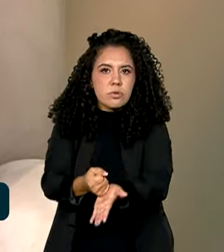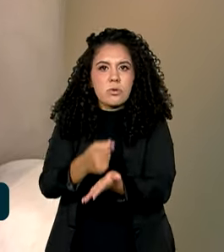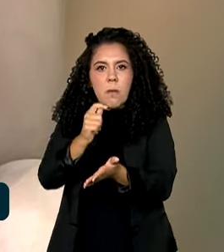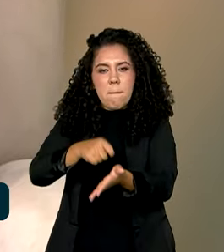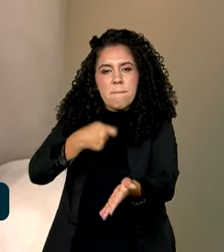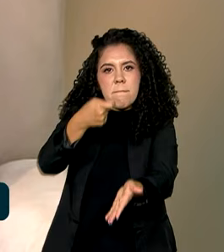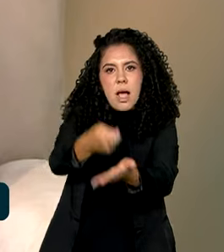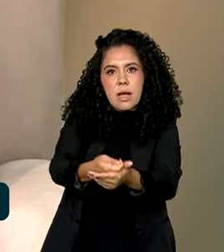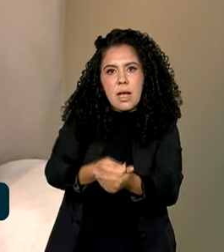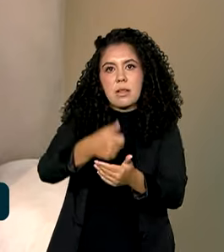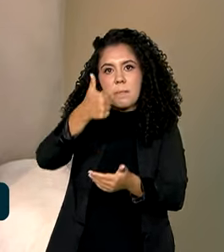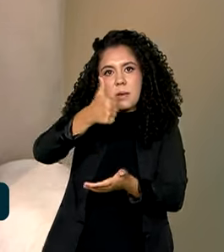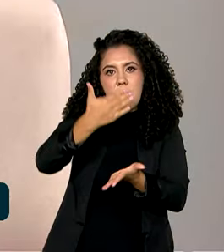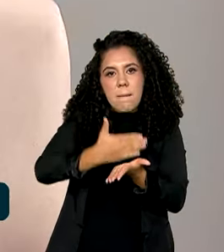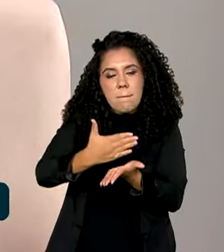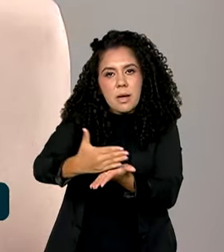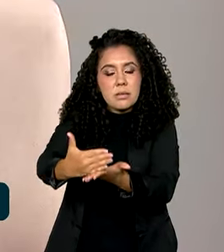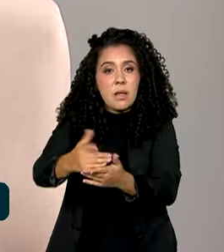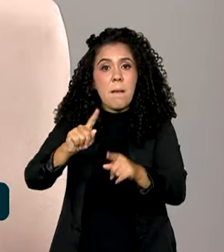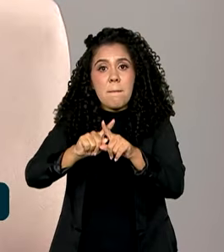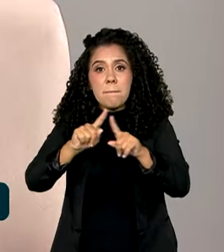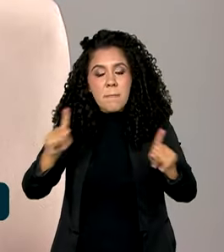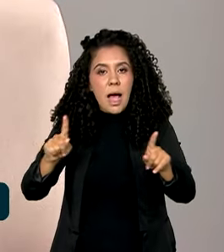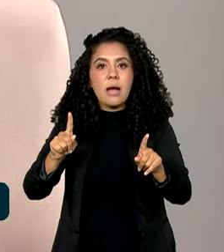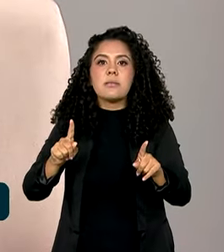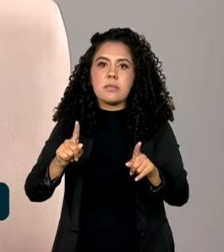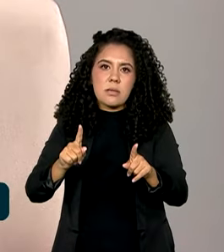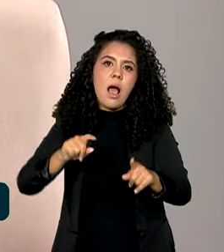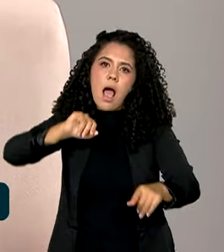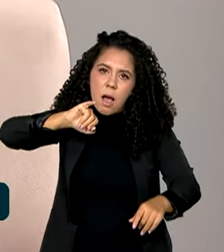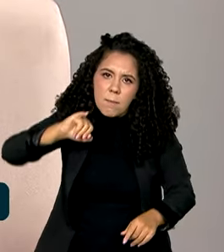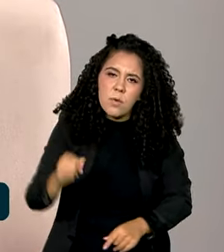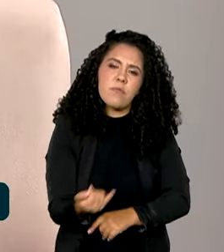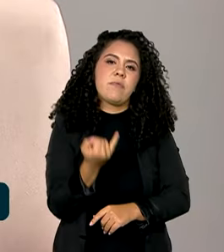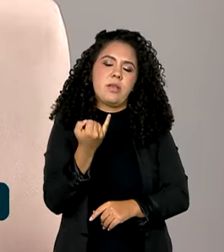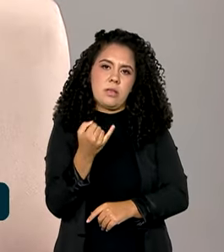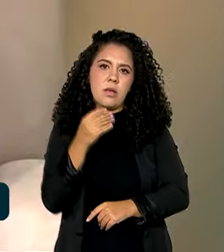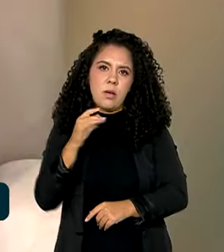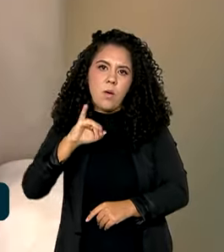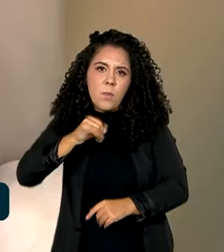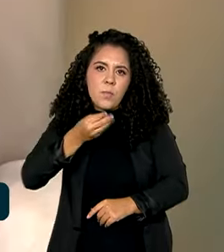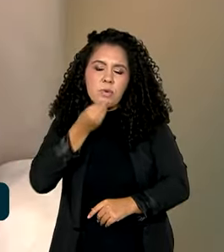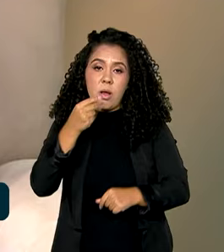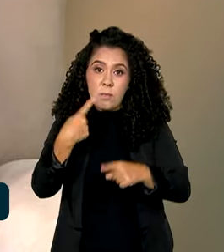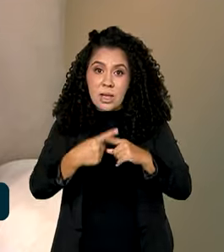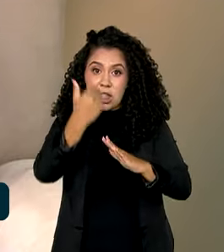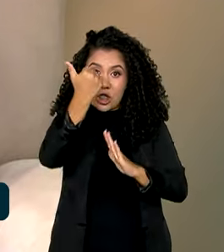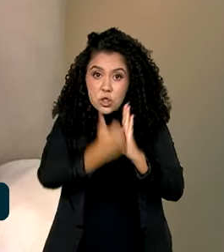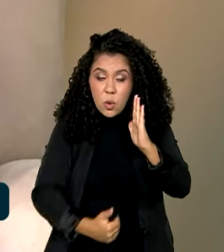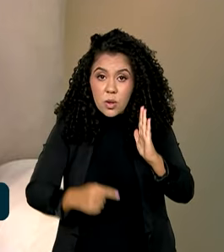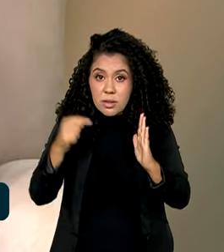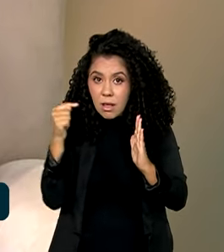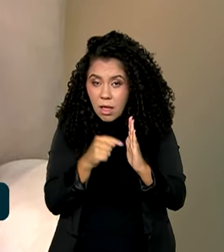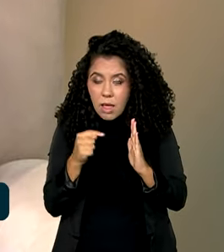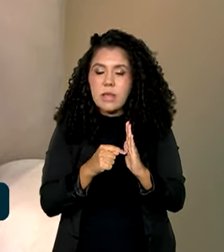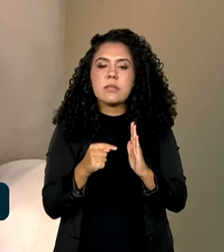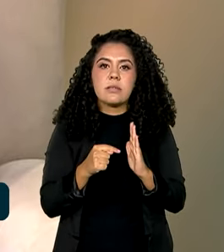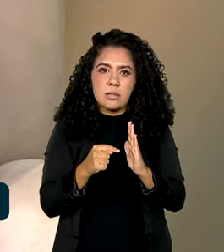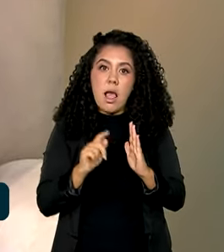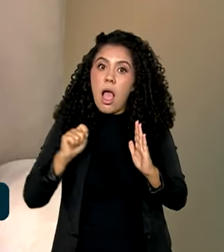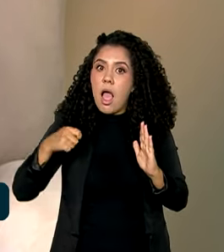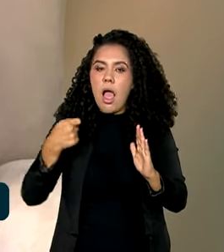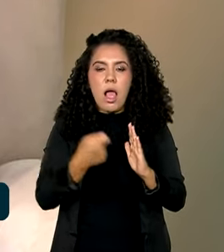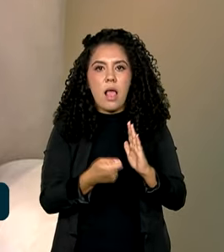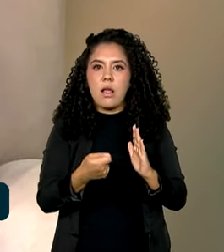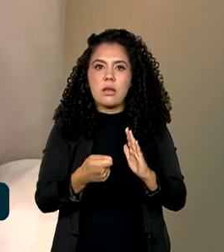o pagamento da primeira prestação, mas não deixar de aproveitar essa oportunidade, porque esse desconto, resultado do programa Desenrola, é um desconto